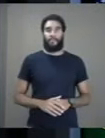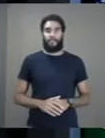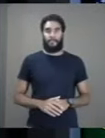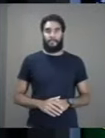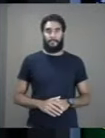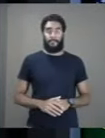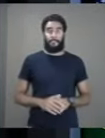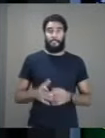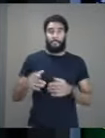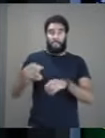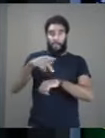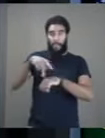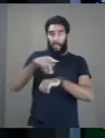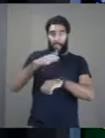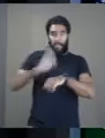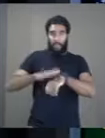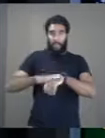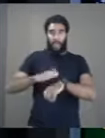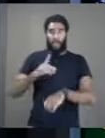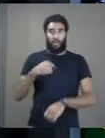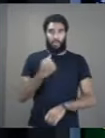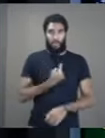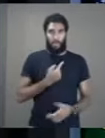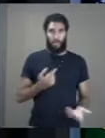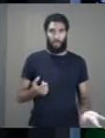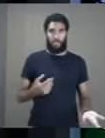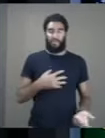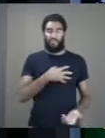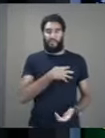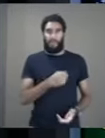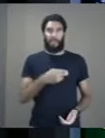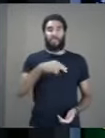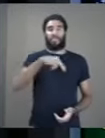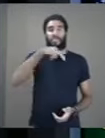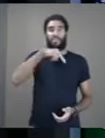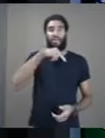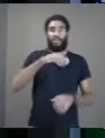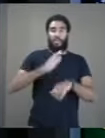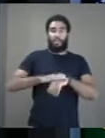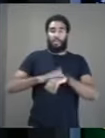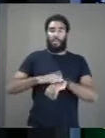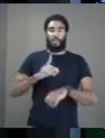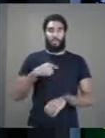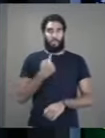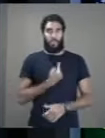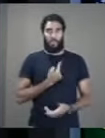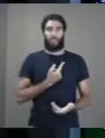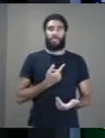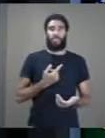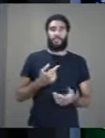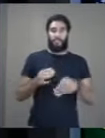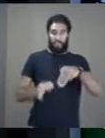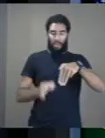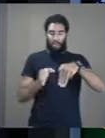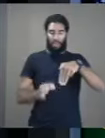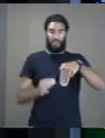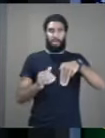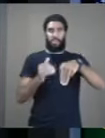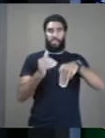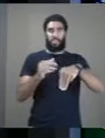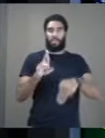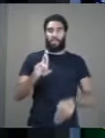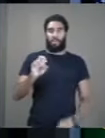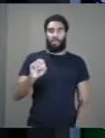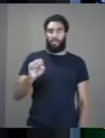esse país é nosso, os filhos e netos da gente. A ministra Rosa Weber pautou